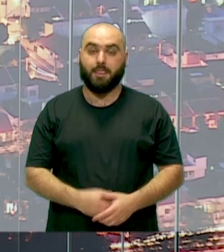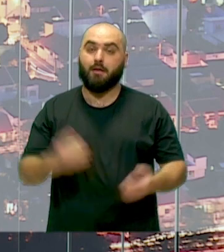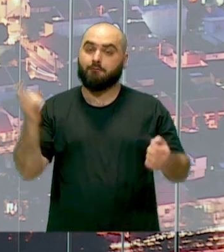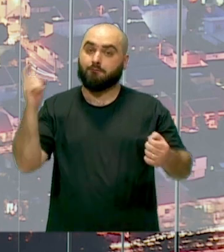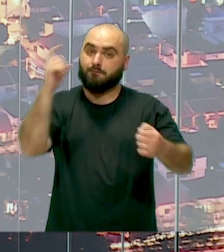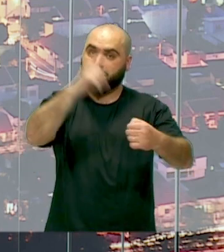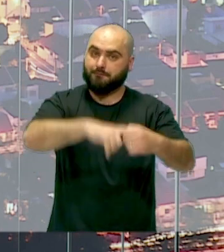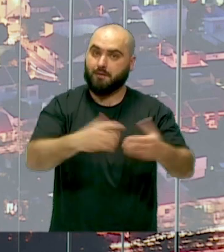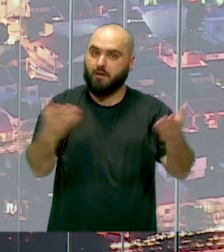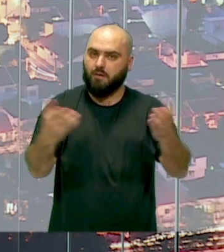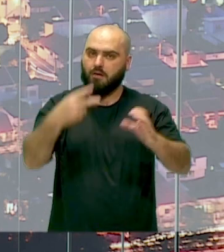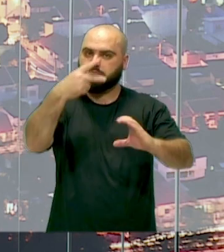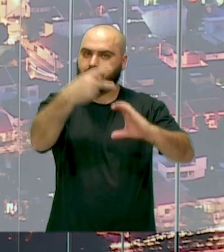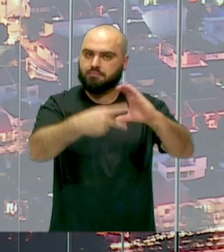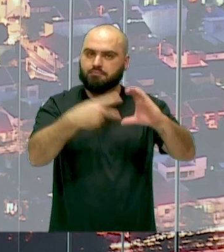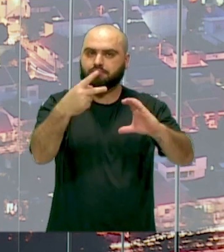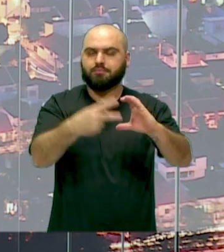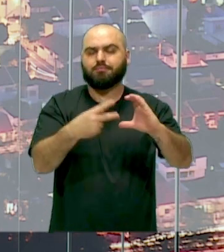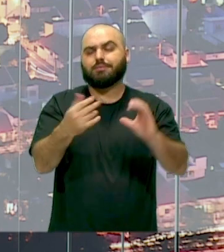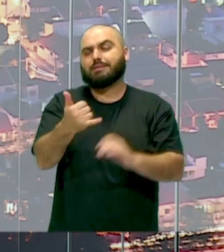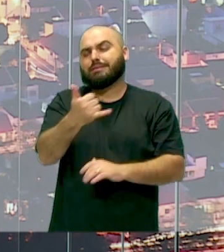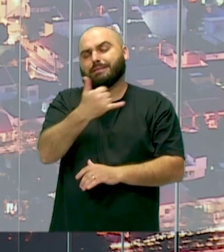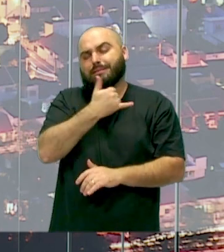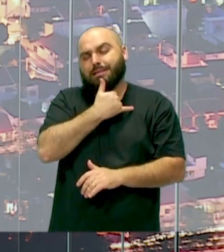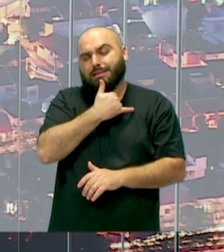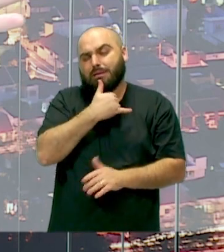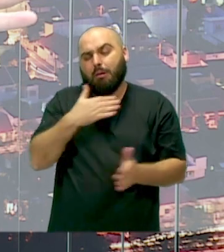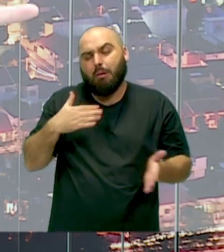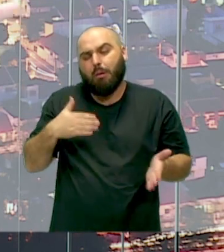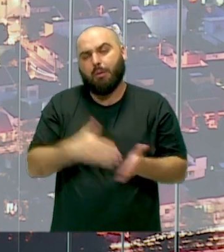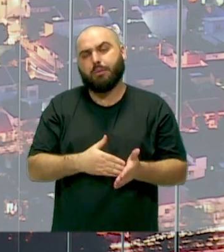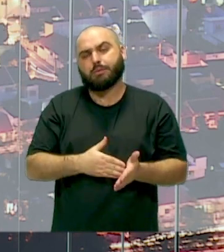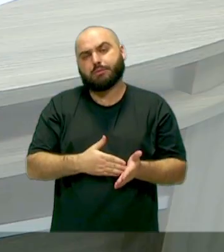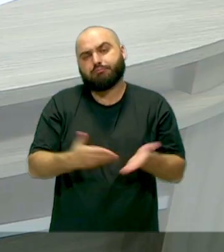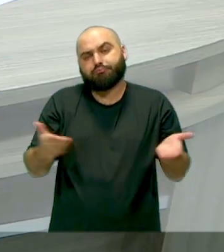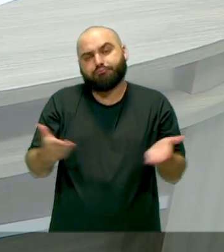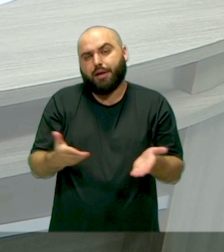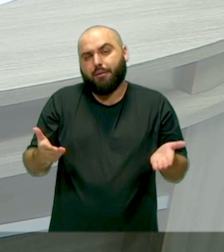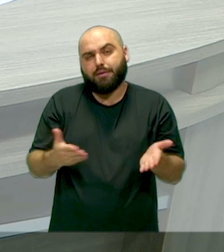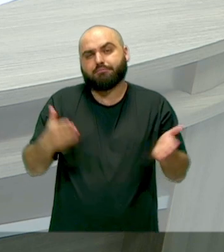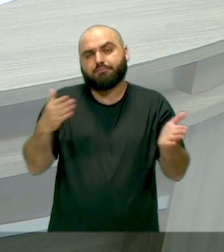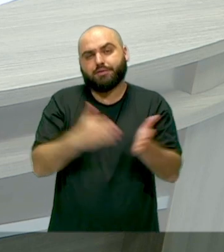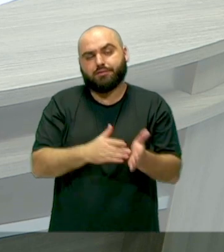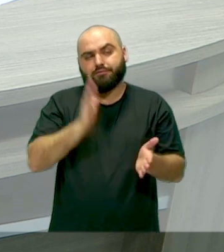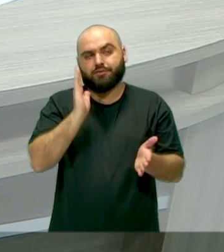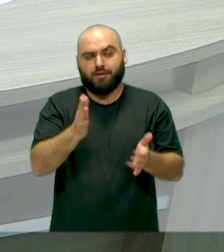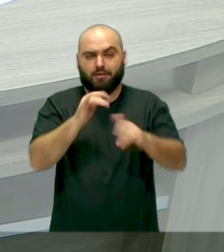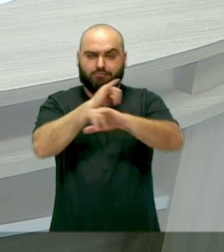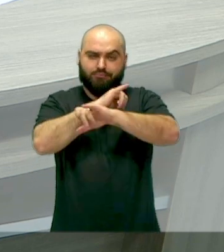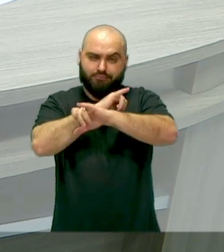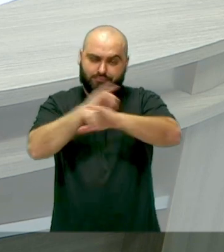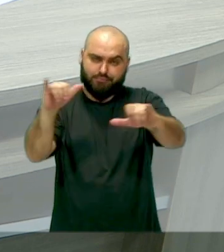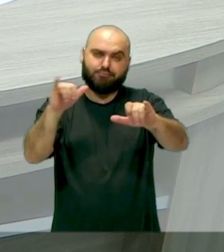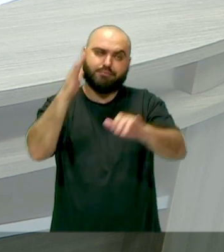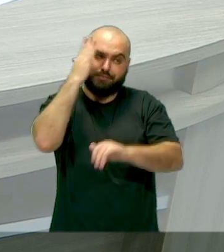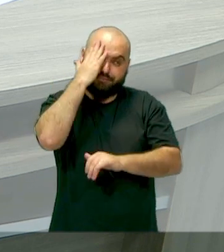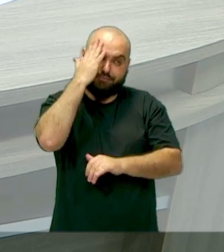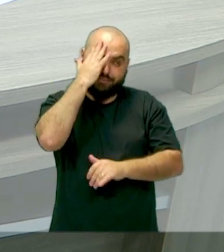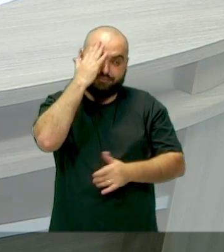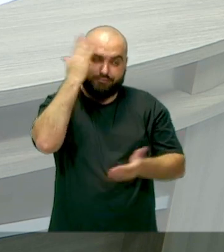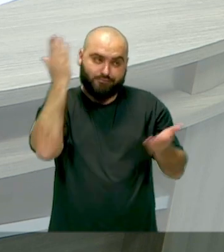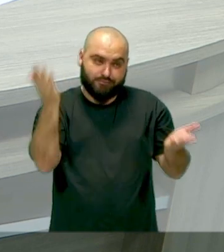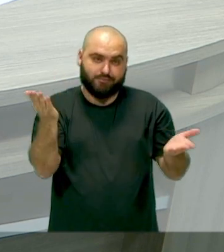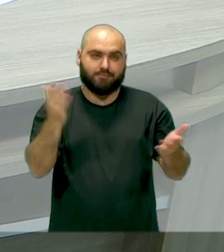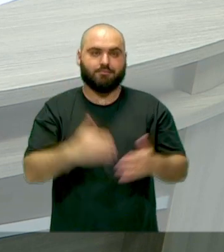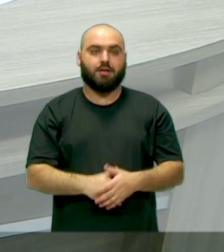Voltamos aqui no Câmara Aberta para, infelizmente, esse que é o último bloco desse programa, mas eu até já adiantei, né, dona Maria Conceição? A